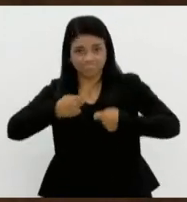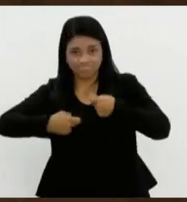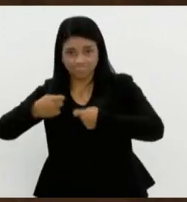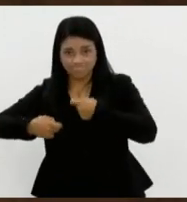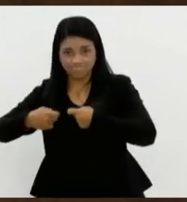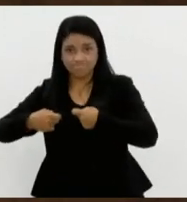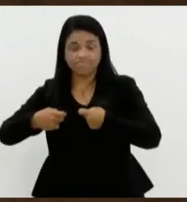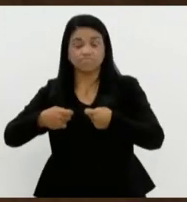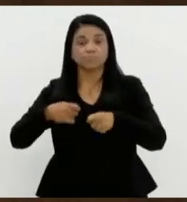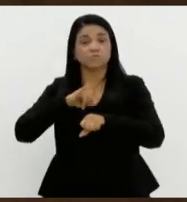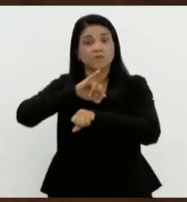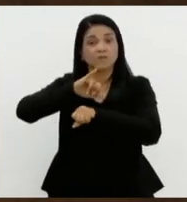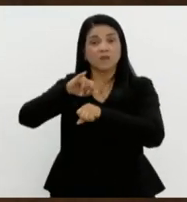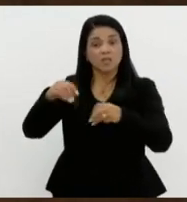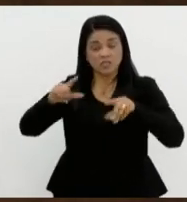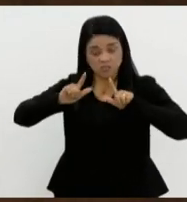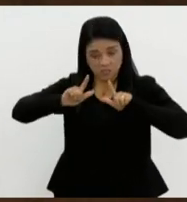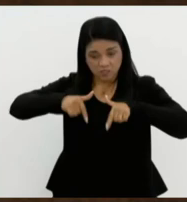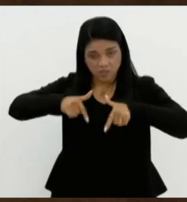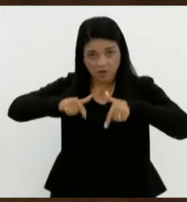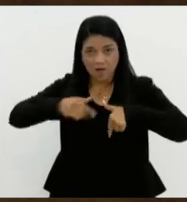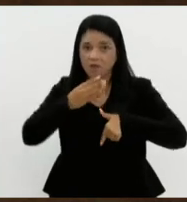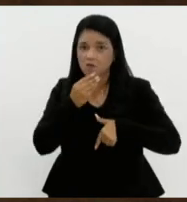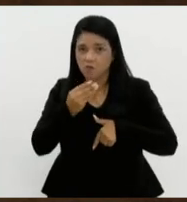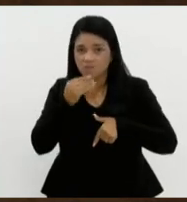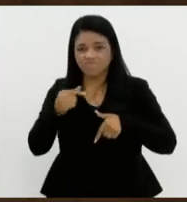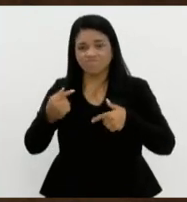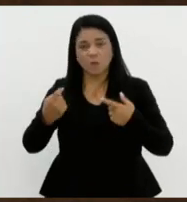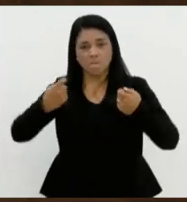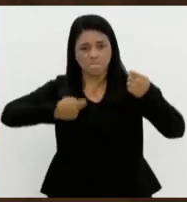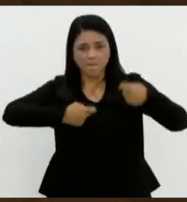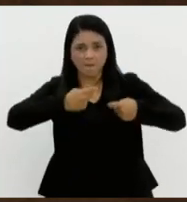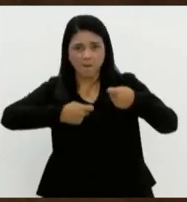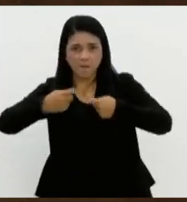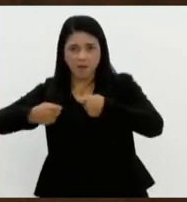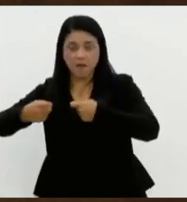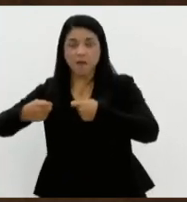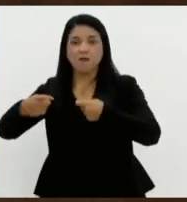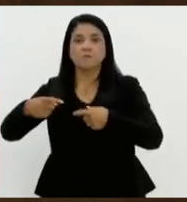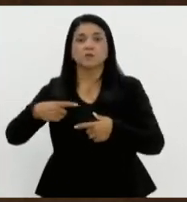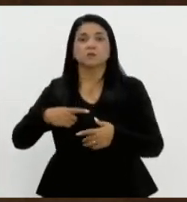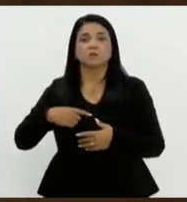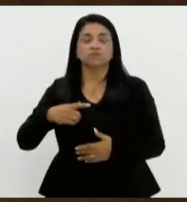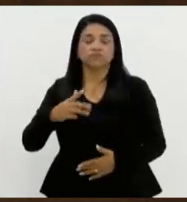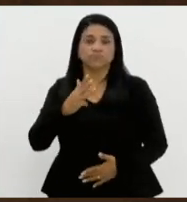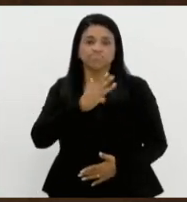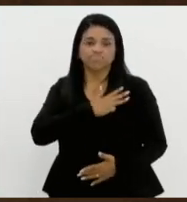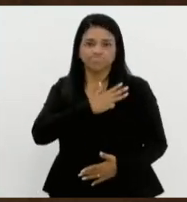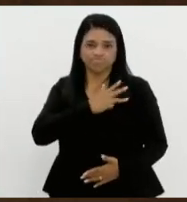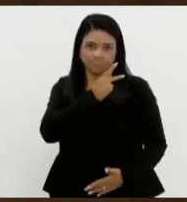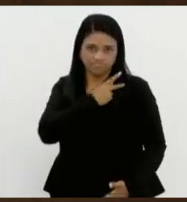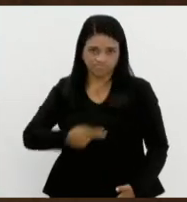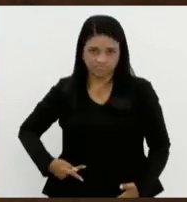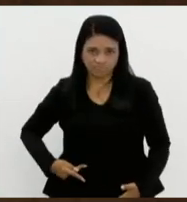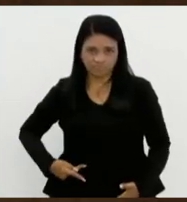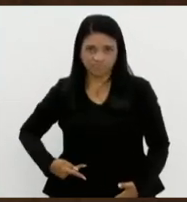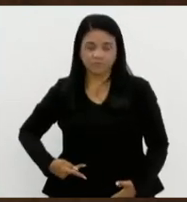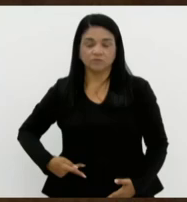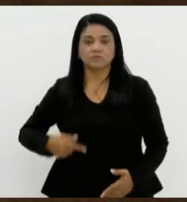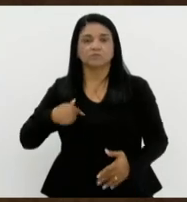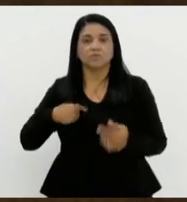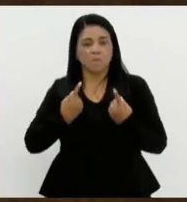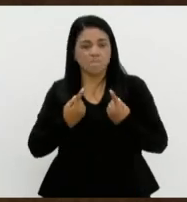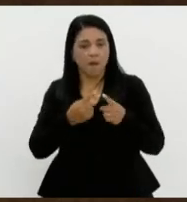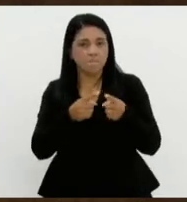tem sido profundamente atacada pelo chefe de Estado brasileiro e aqui fica a minha